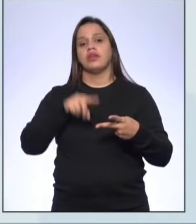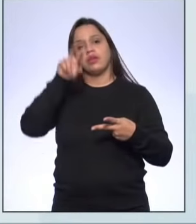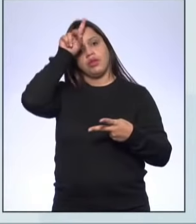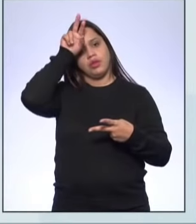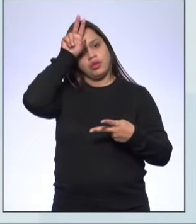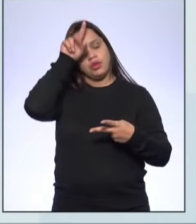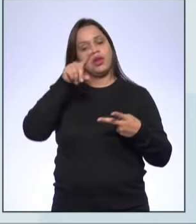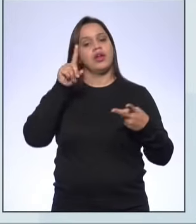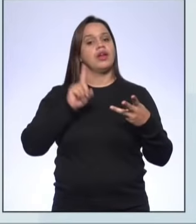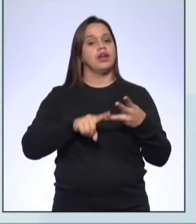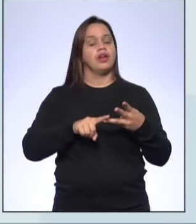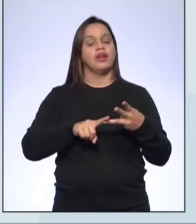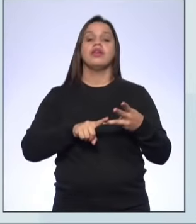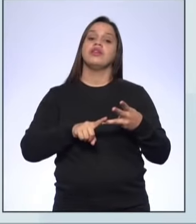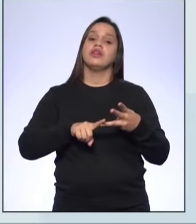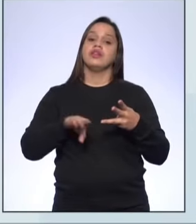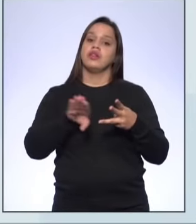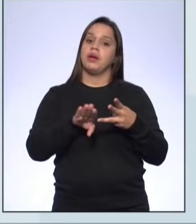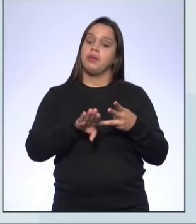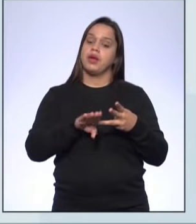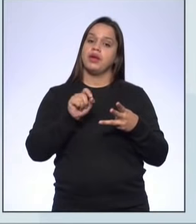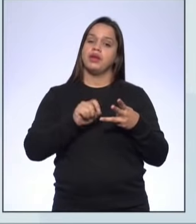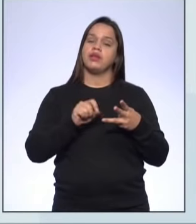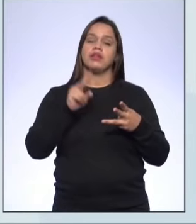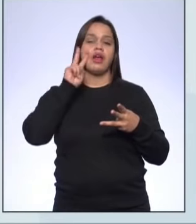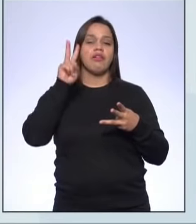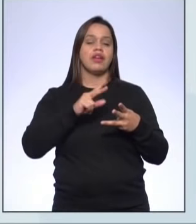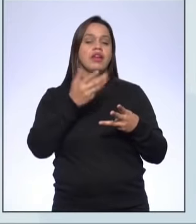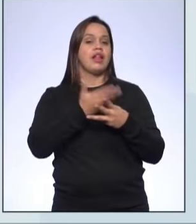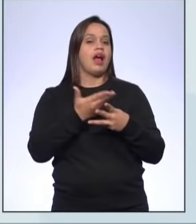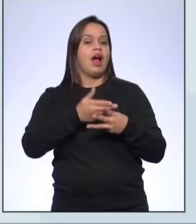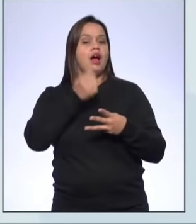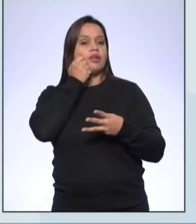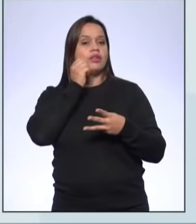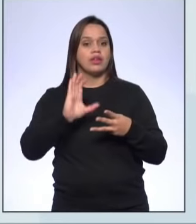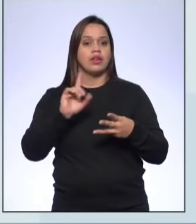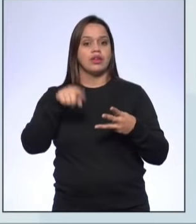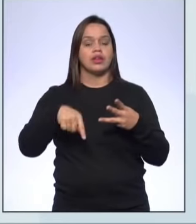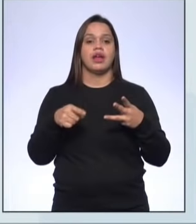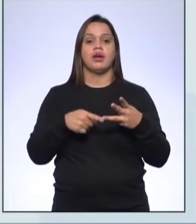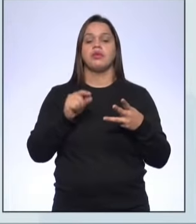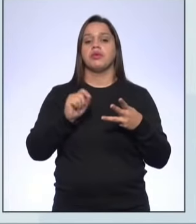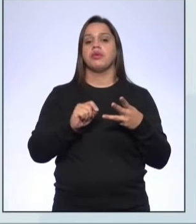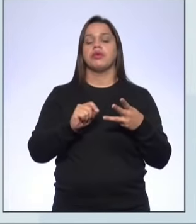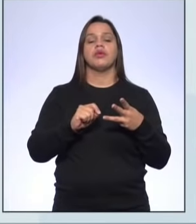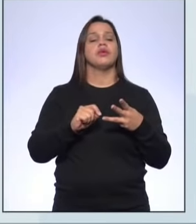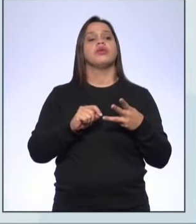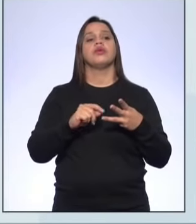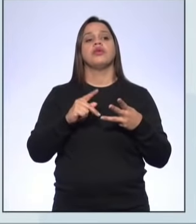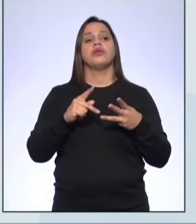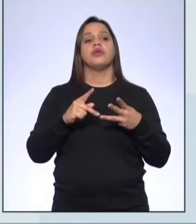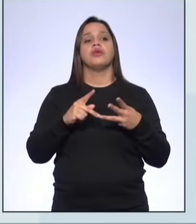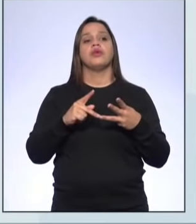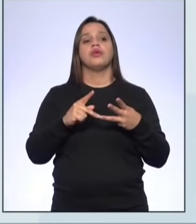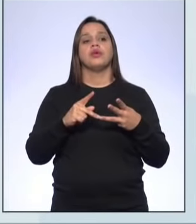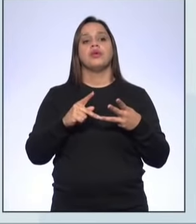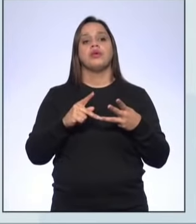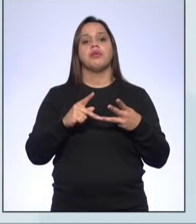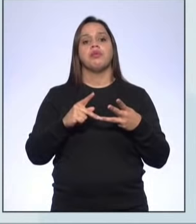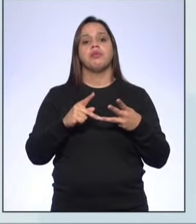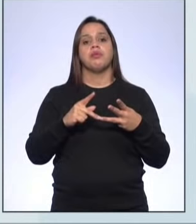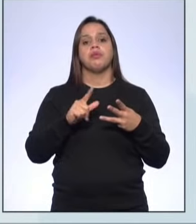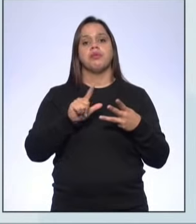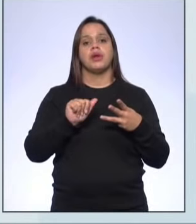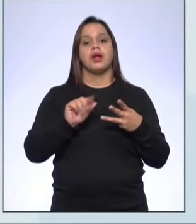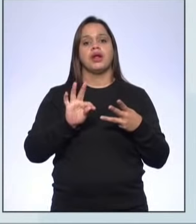certo é um combinado to let worms worms vem na aula de ciências que são os platelmintos não é só por quê que é flat flat